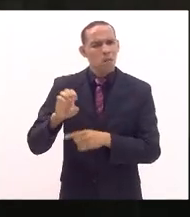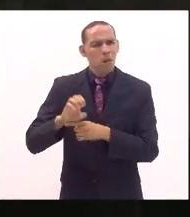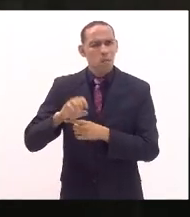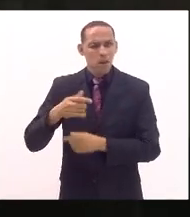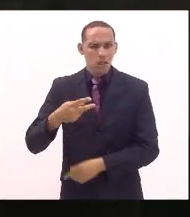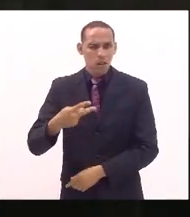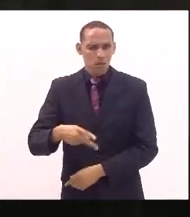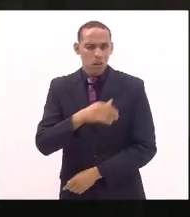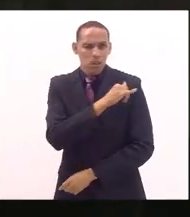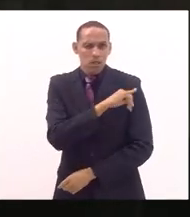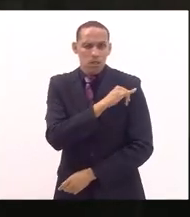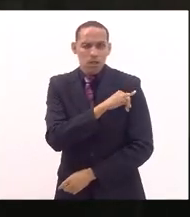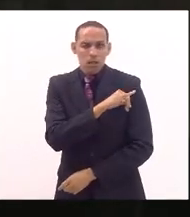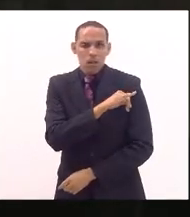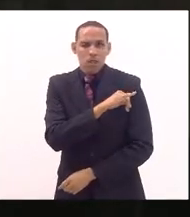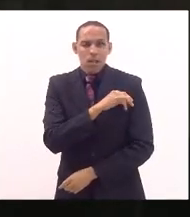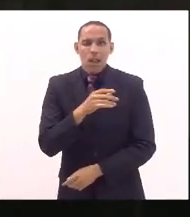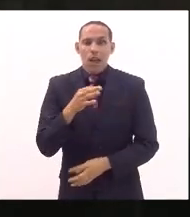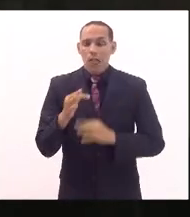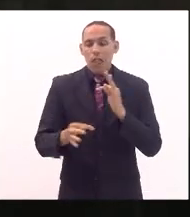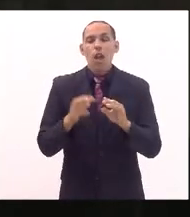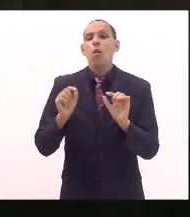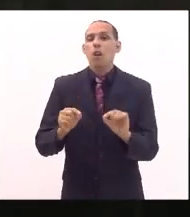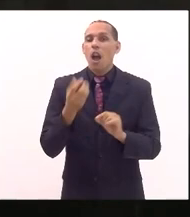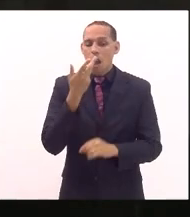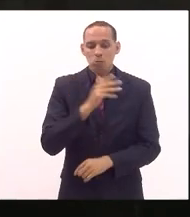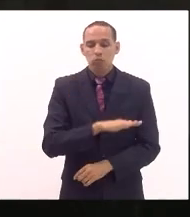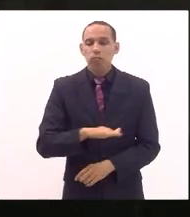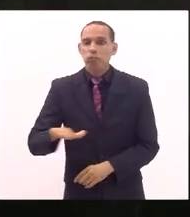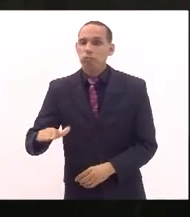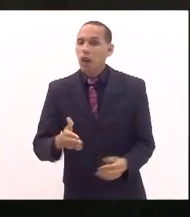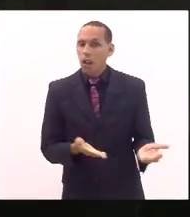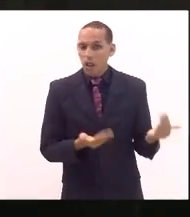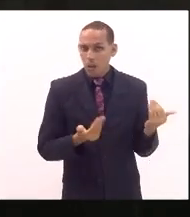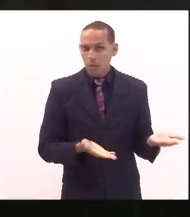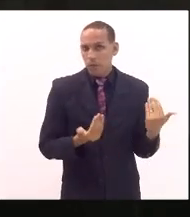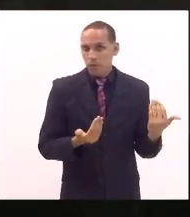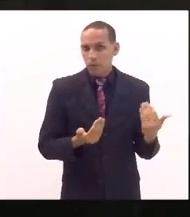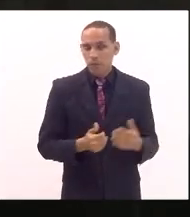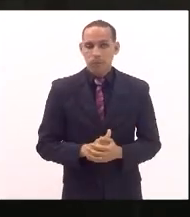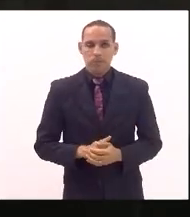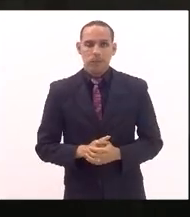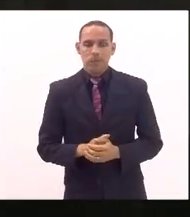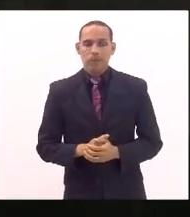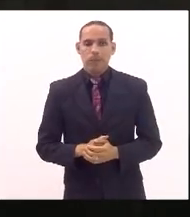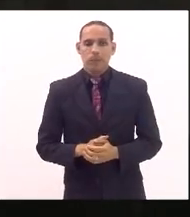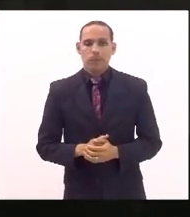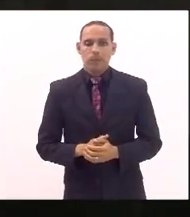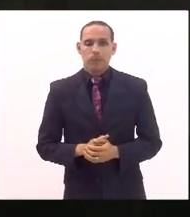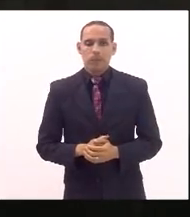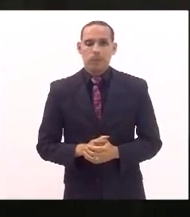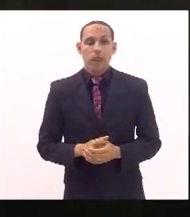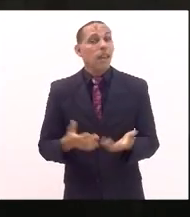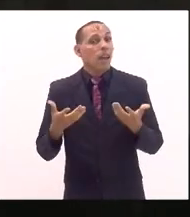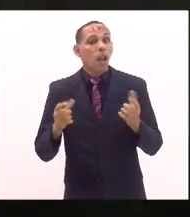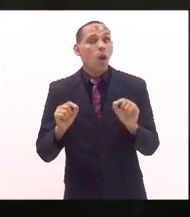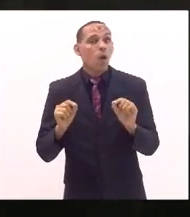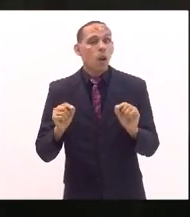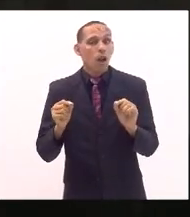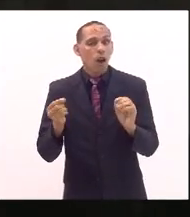estado do Rio de Janeiro trata de crianças e adolescentes eu quero